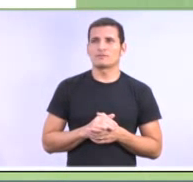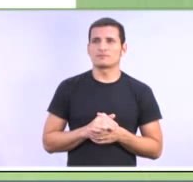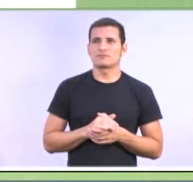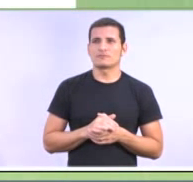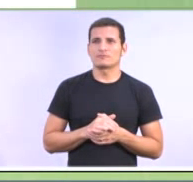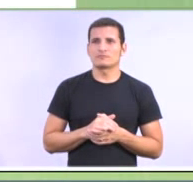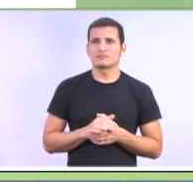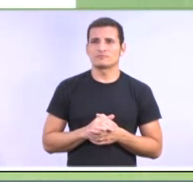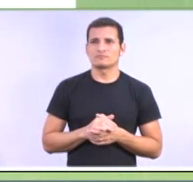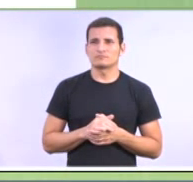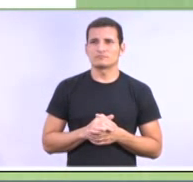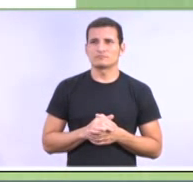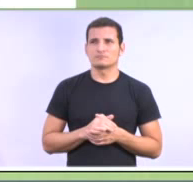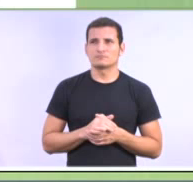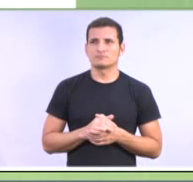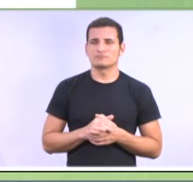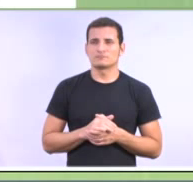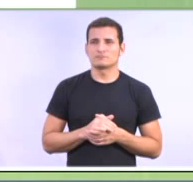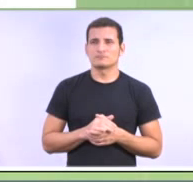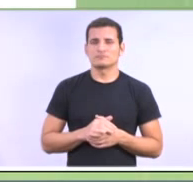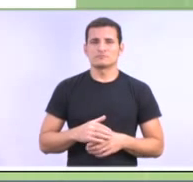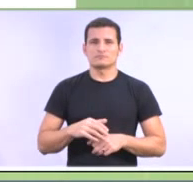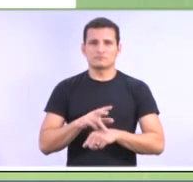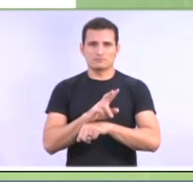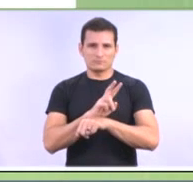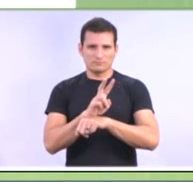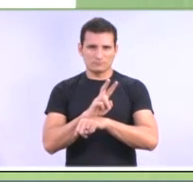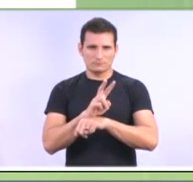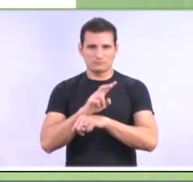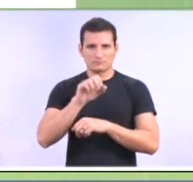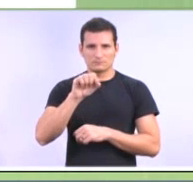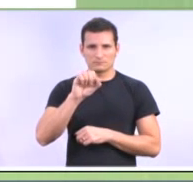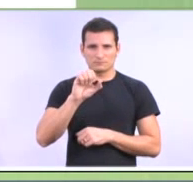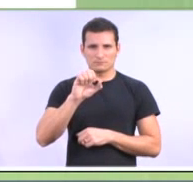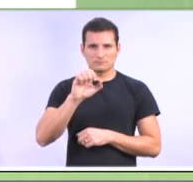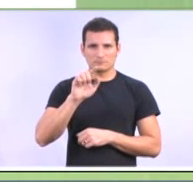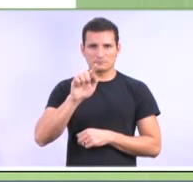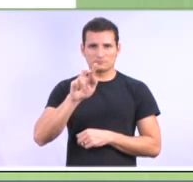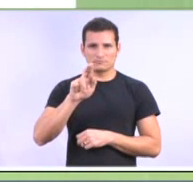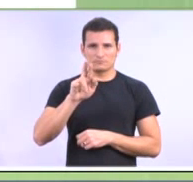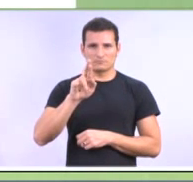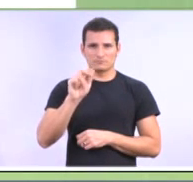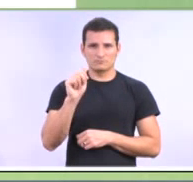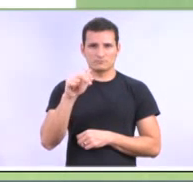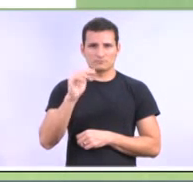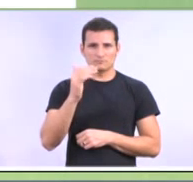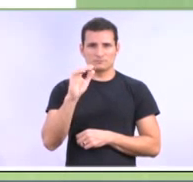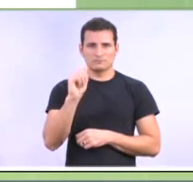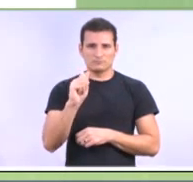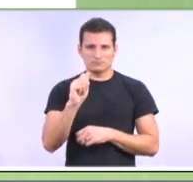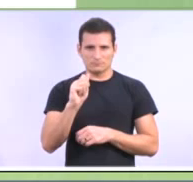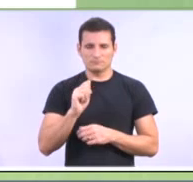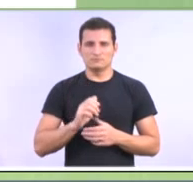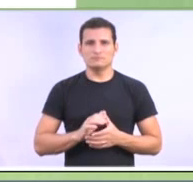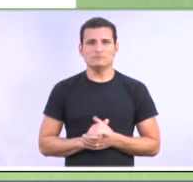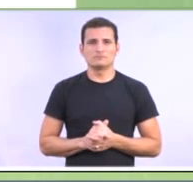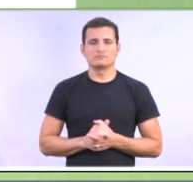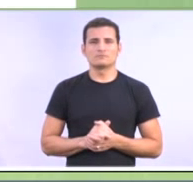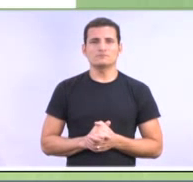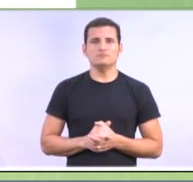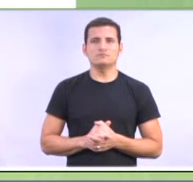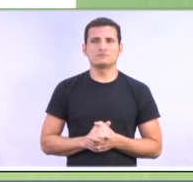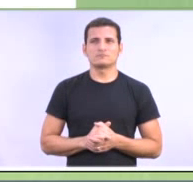E por final aqui dos elementos, vamos falar da segurança. Bom, a segurança, como o professor também já